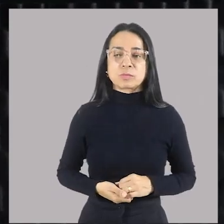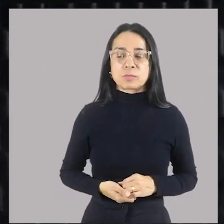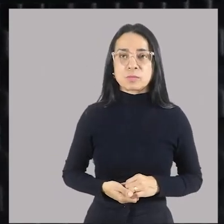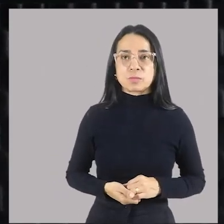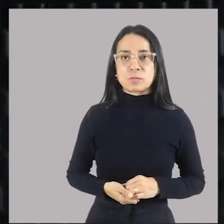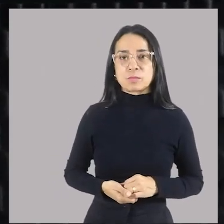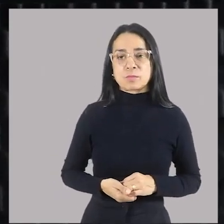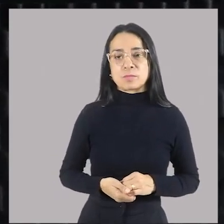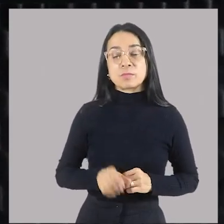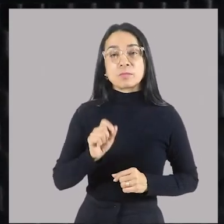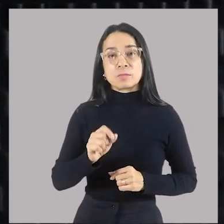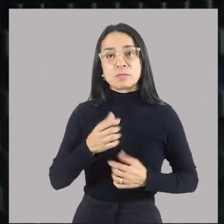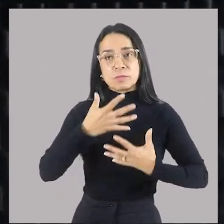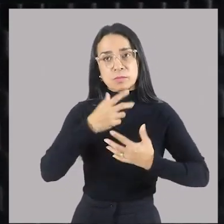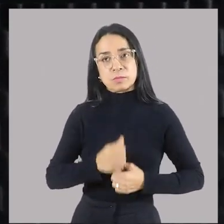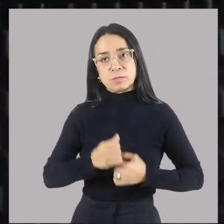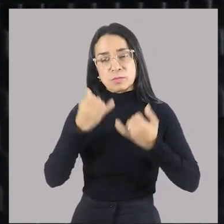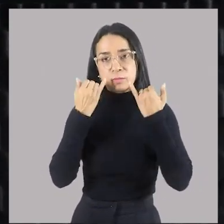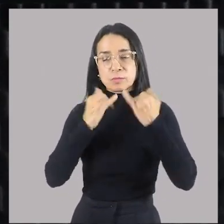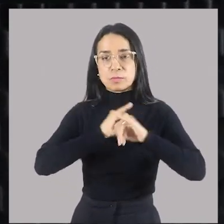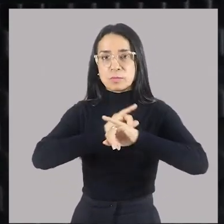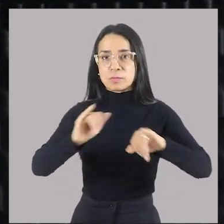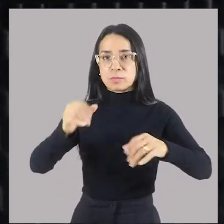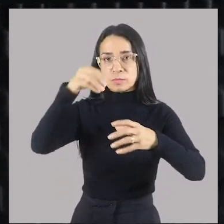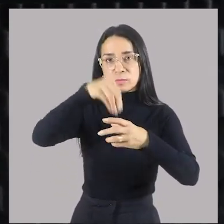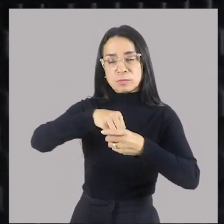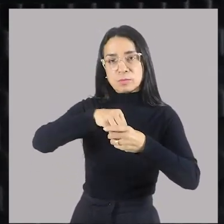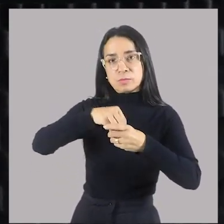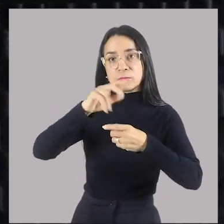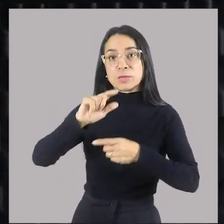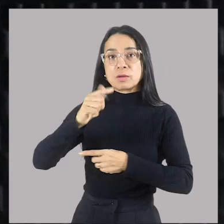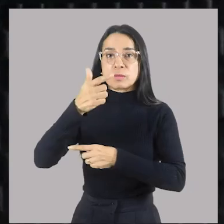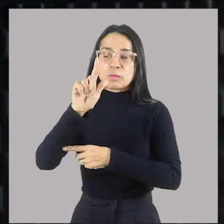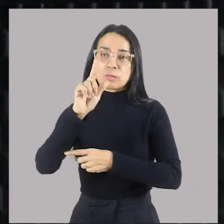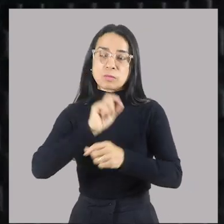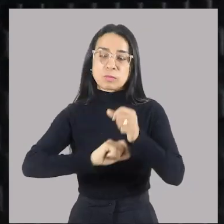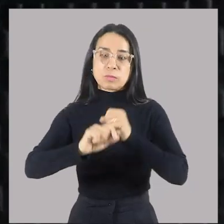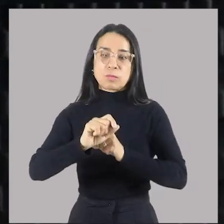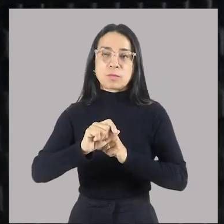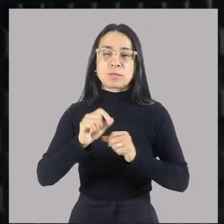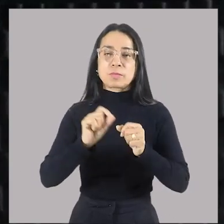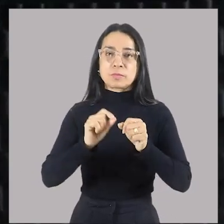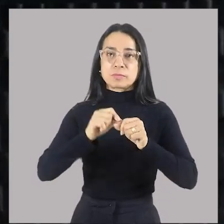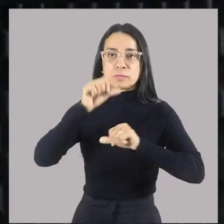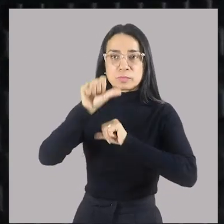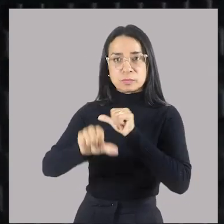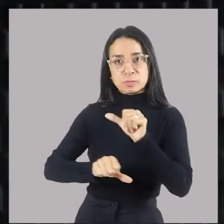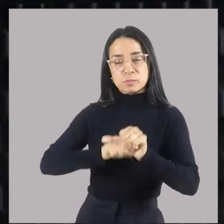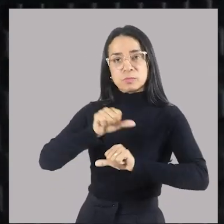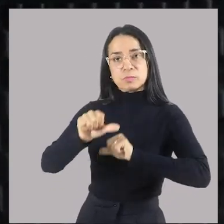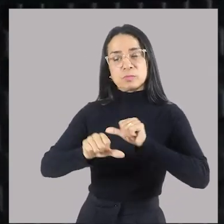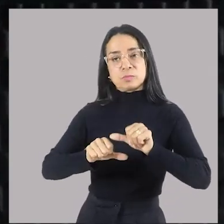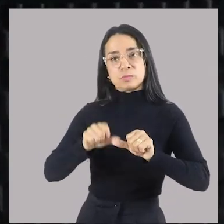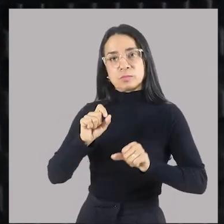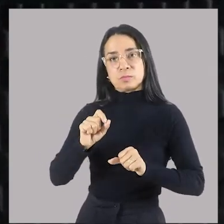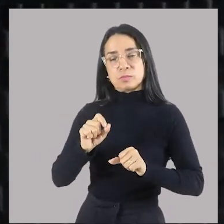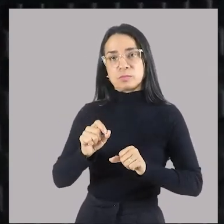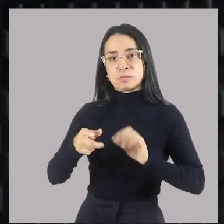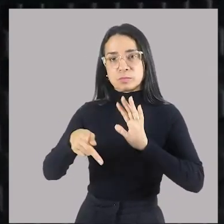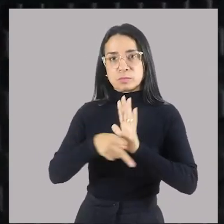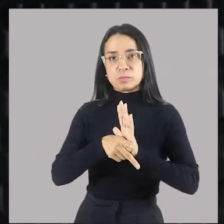vão receber informações interna e externa e vão fazer as modificações